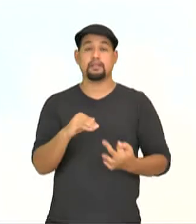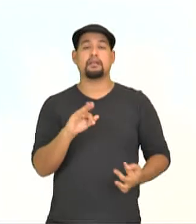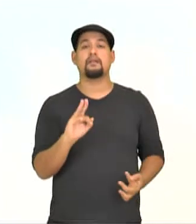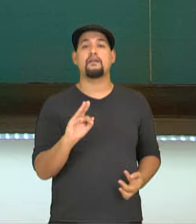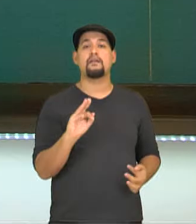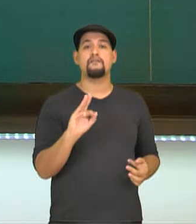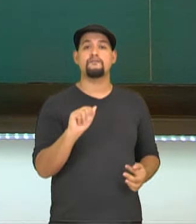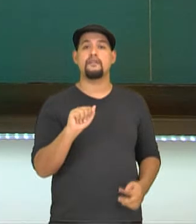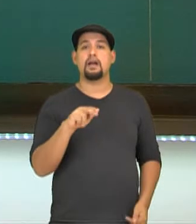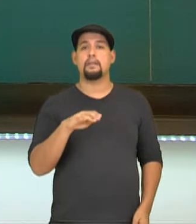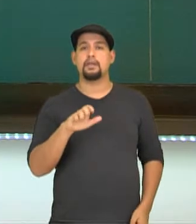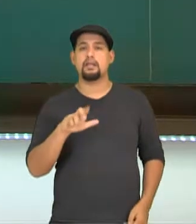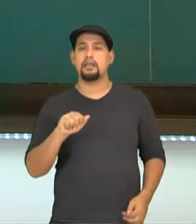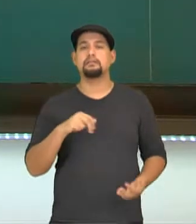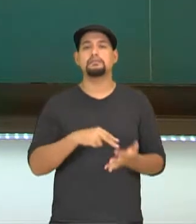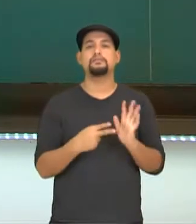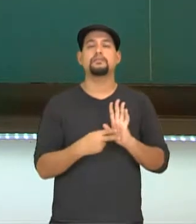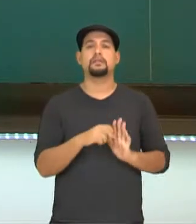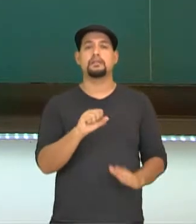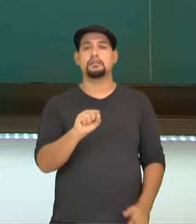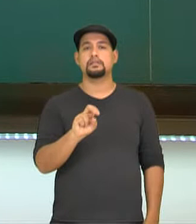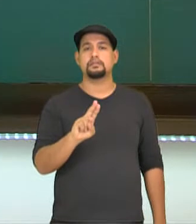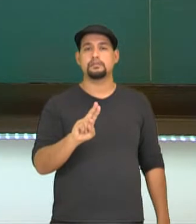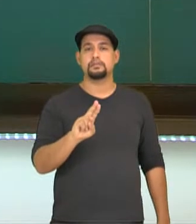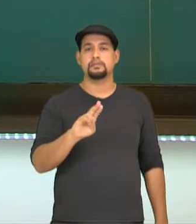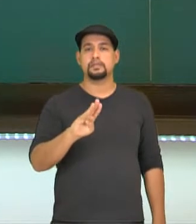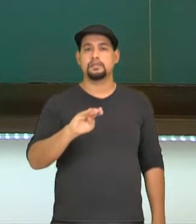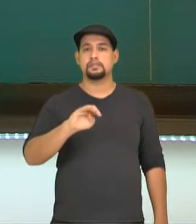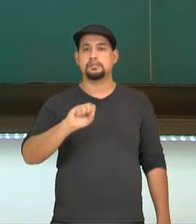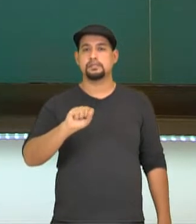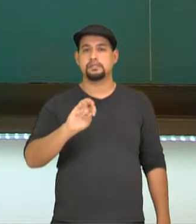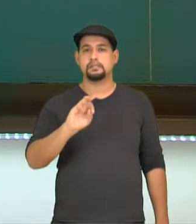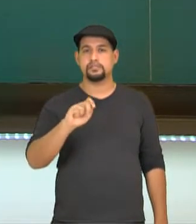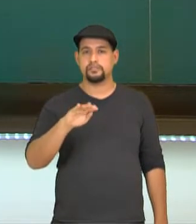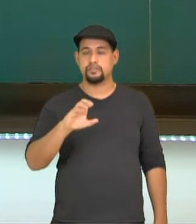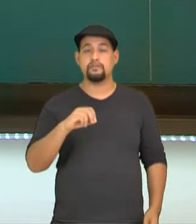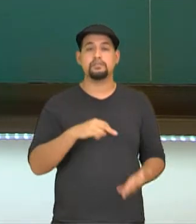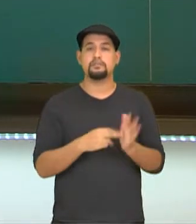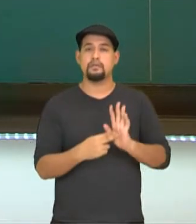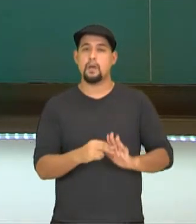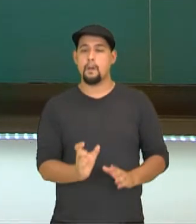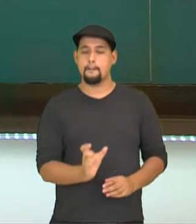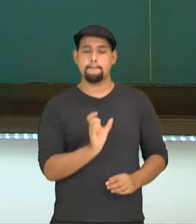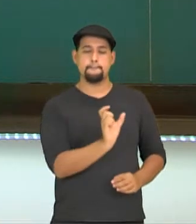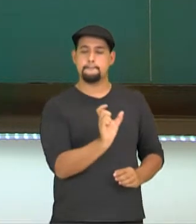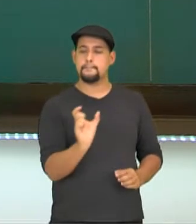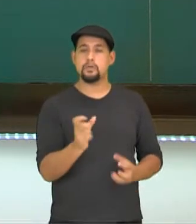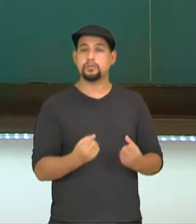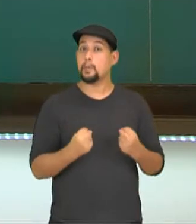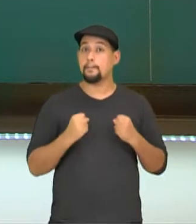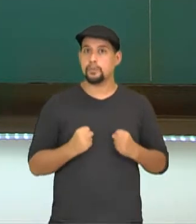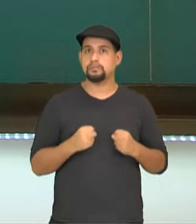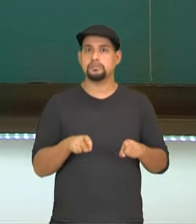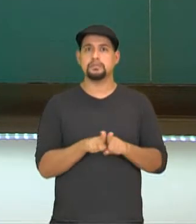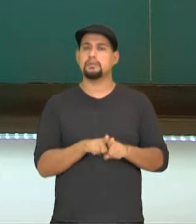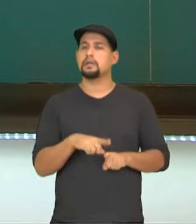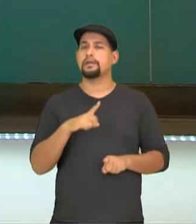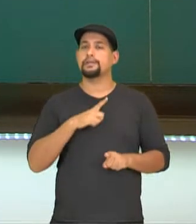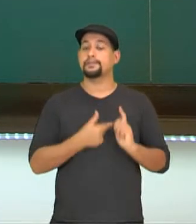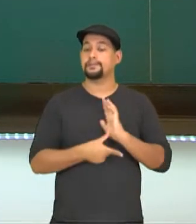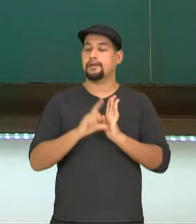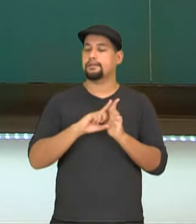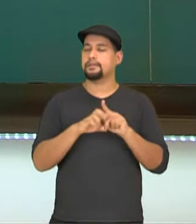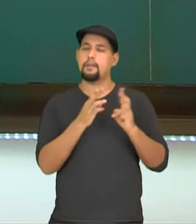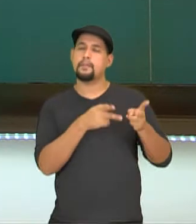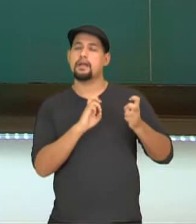o substantivo e as palavras em destaque são os pronomes possessivos aqui que antecedem o substantivo. Então, vejam